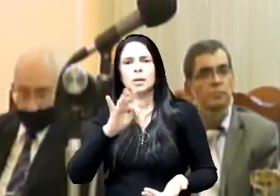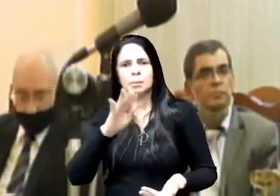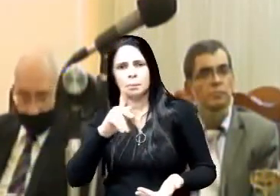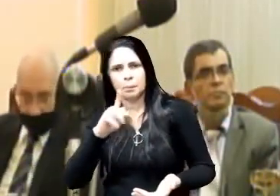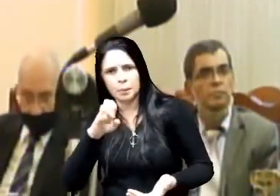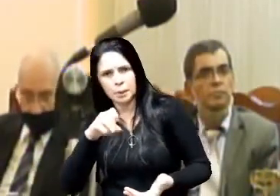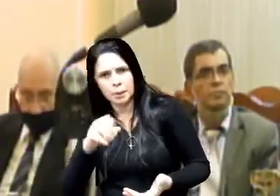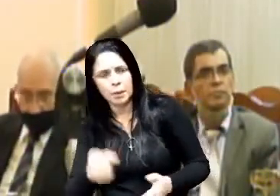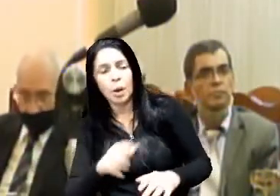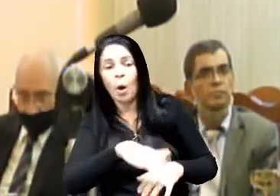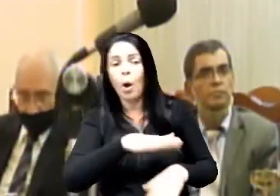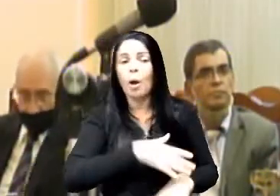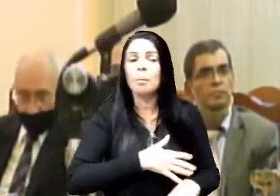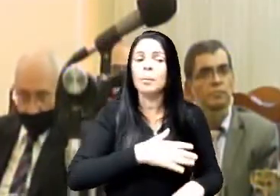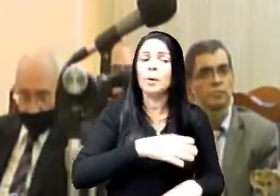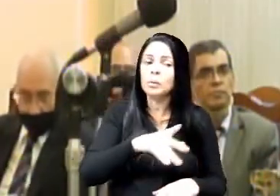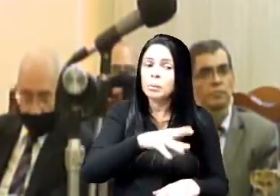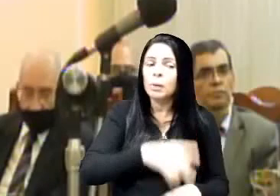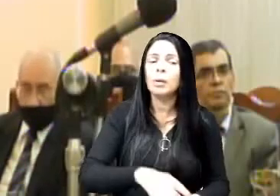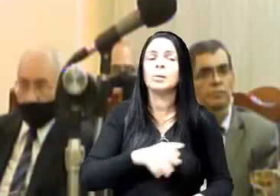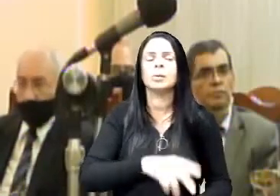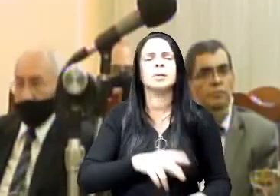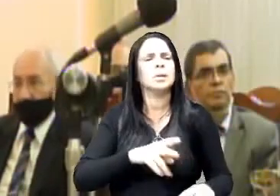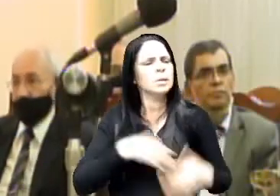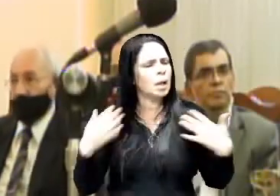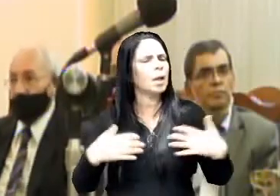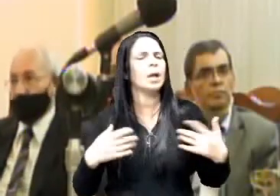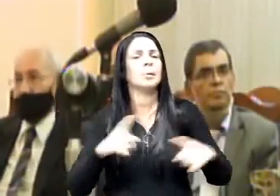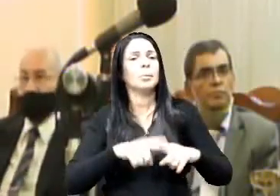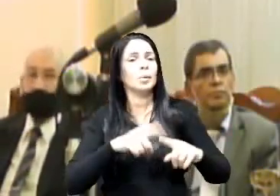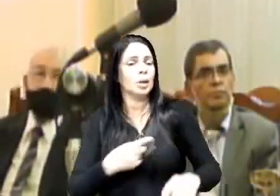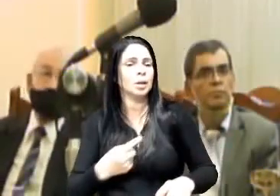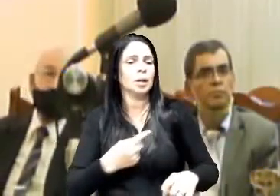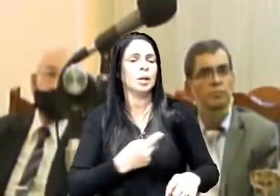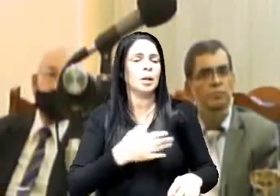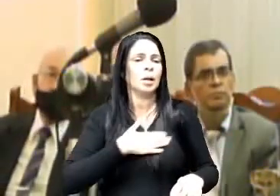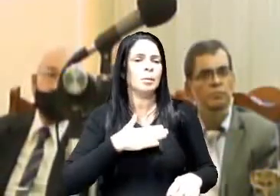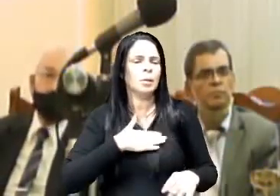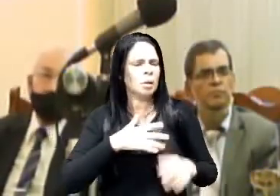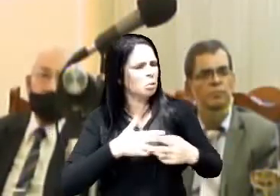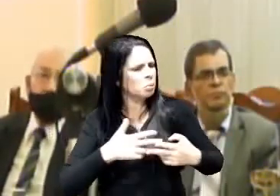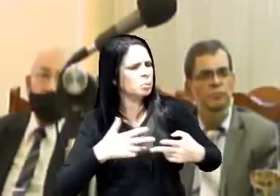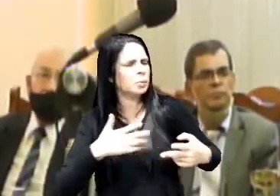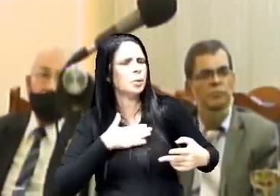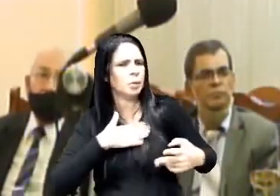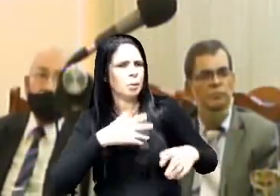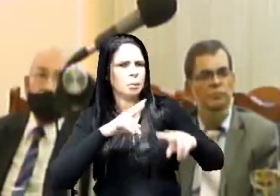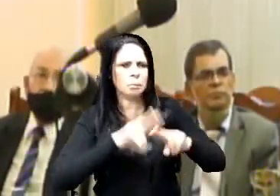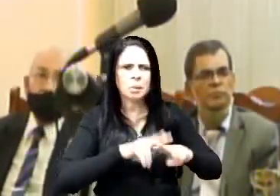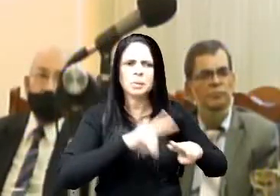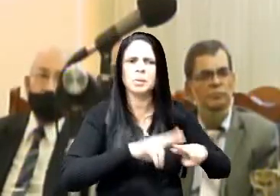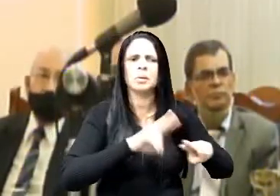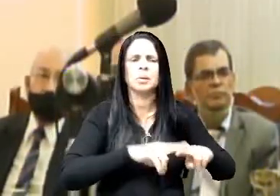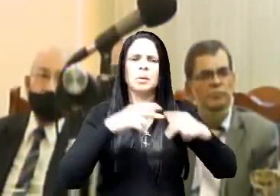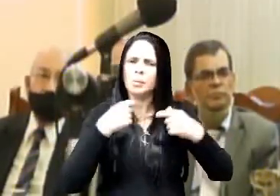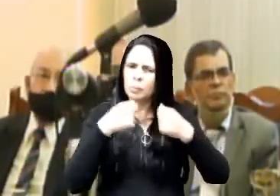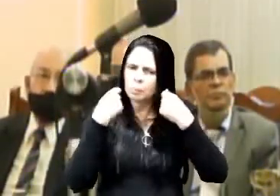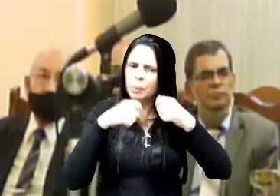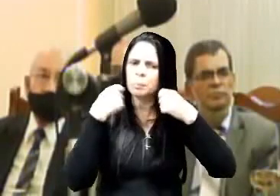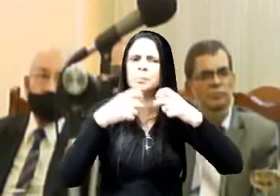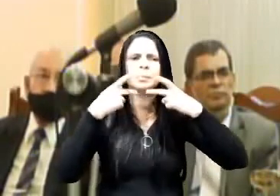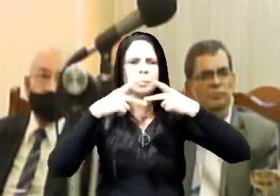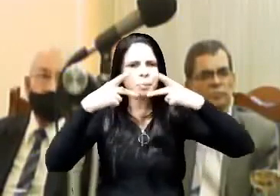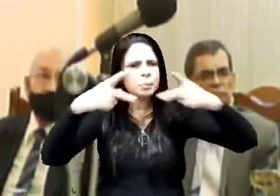alegrem, porque as minhas prisões contribuíram para o evangelho. As minhas prisões foi para o progresso